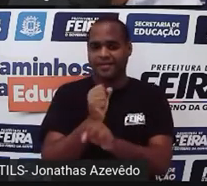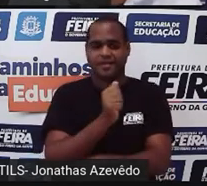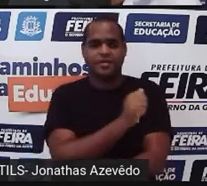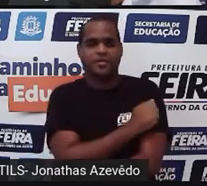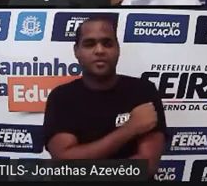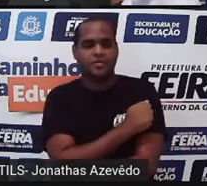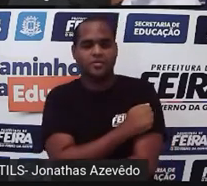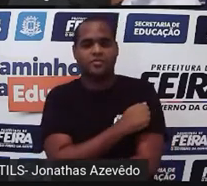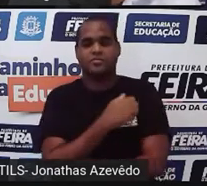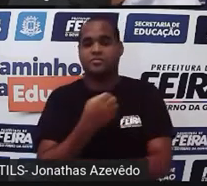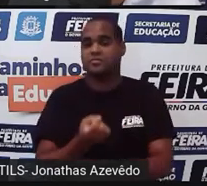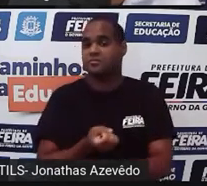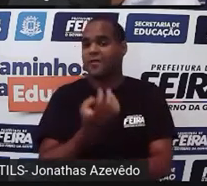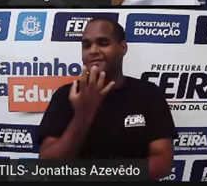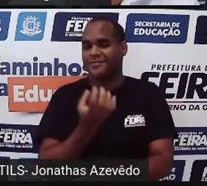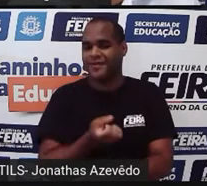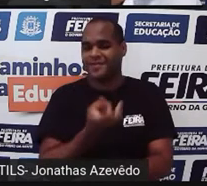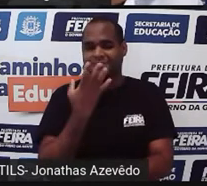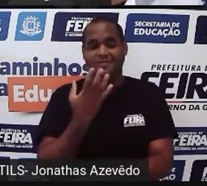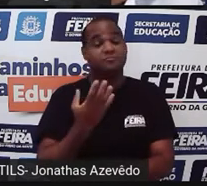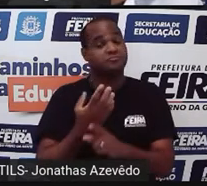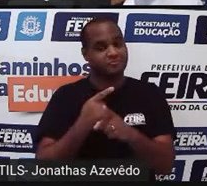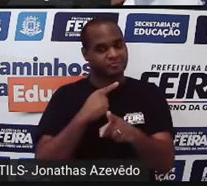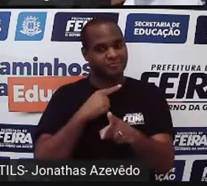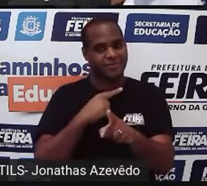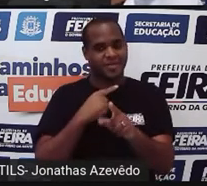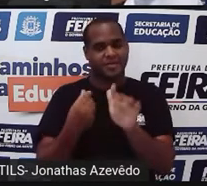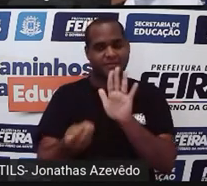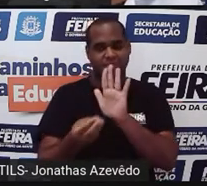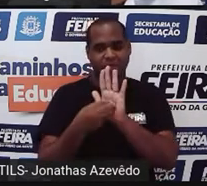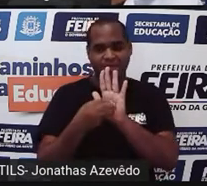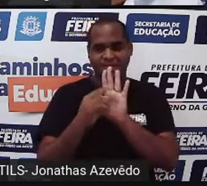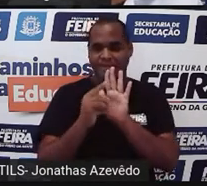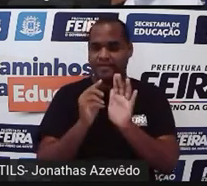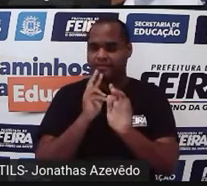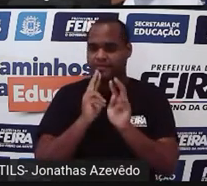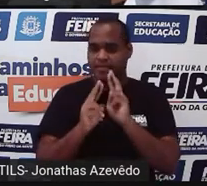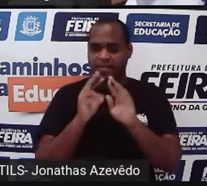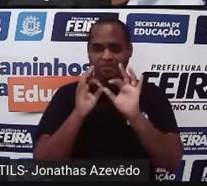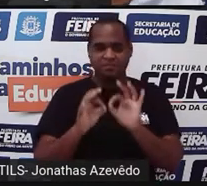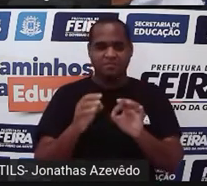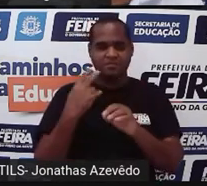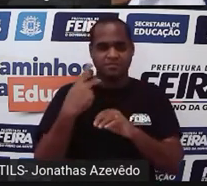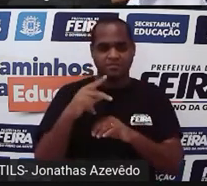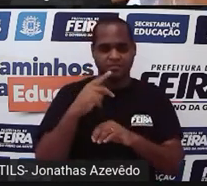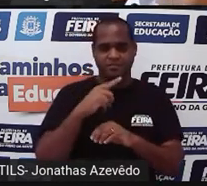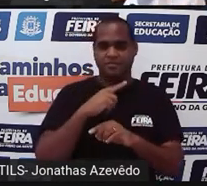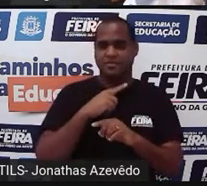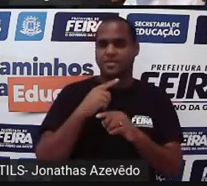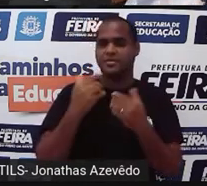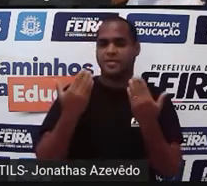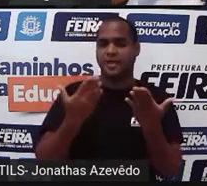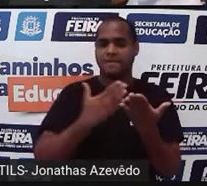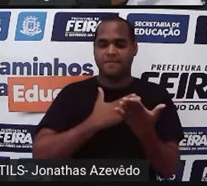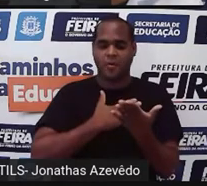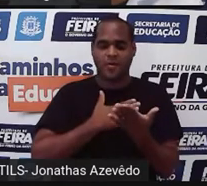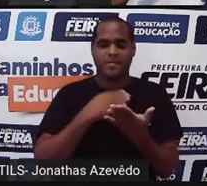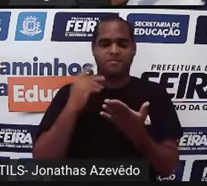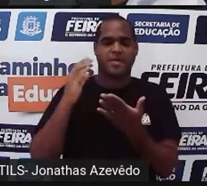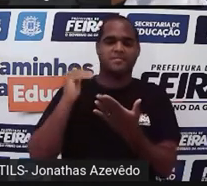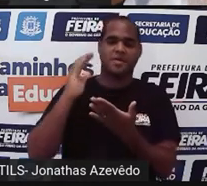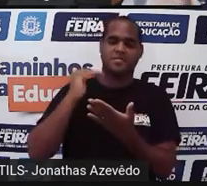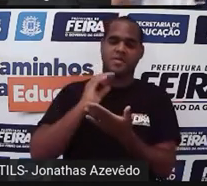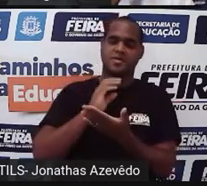alunos. E a quantidade de alunos, né, que responderam ali a sua preferência sobre a matéria da